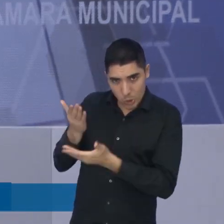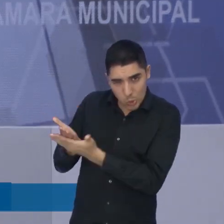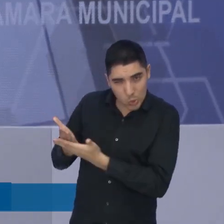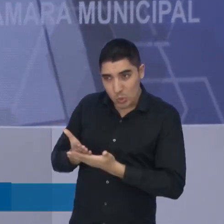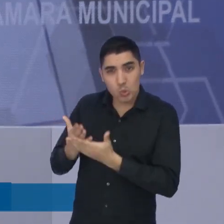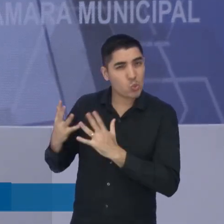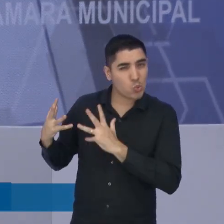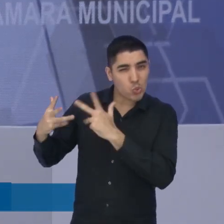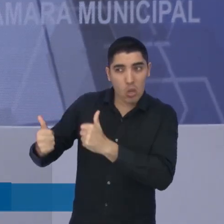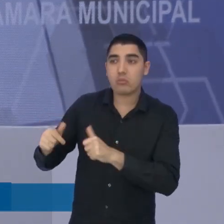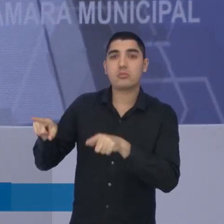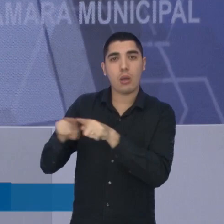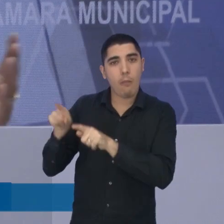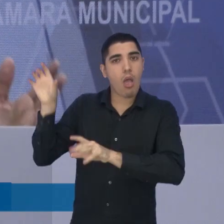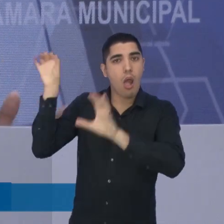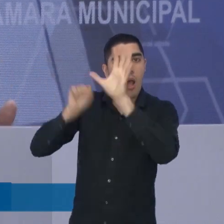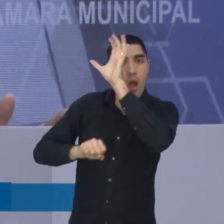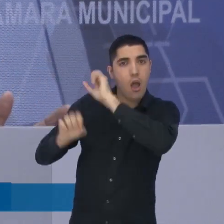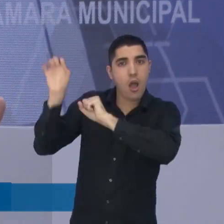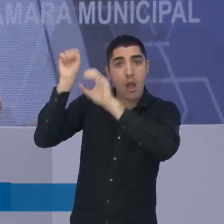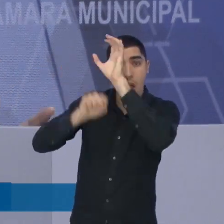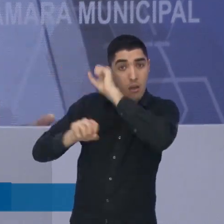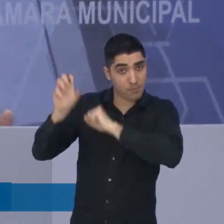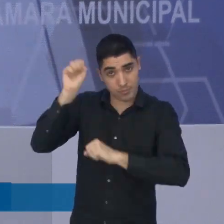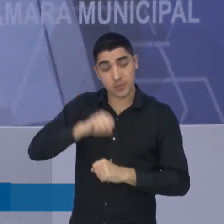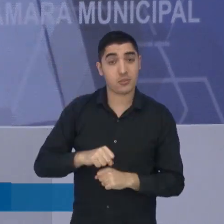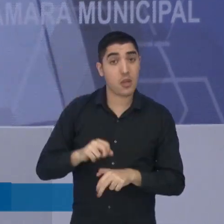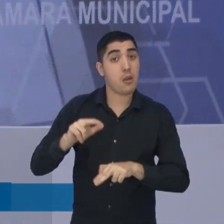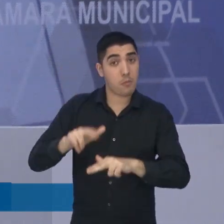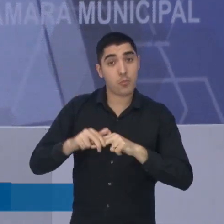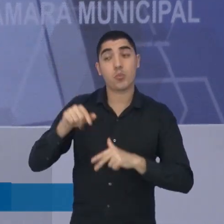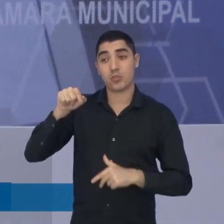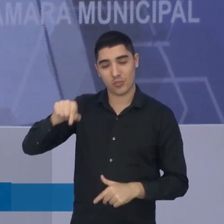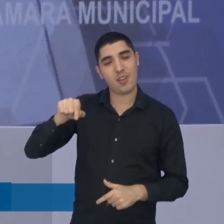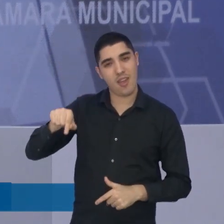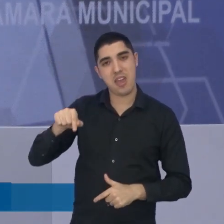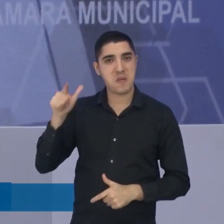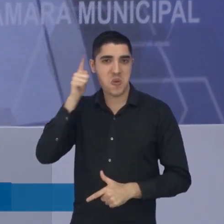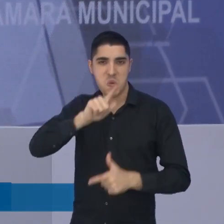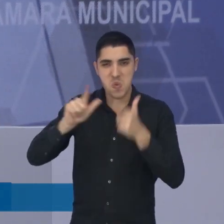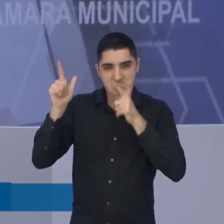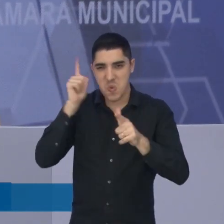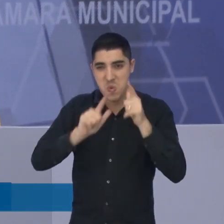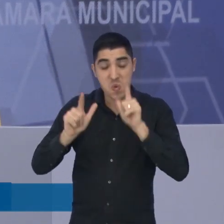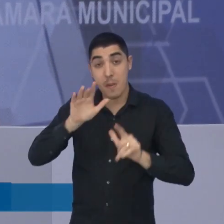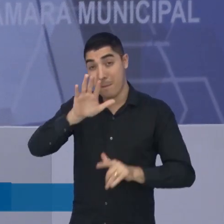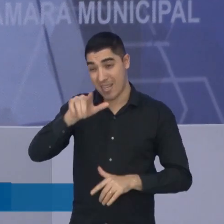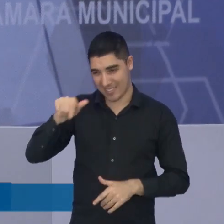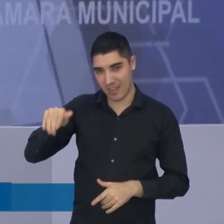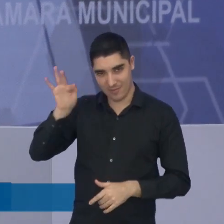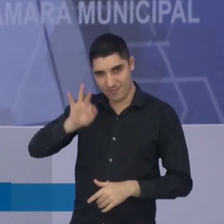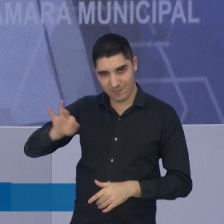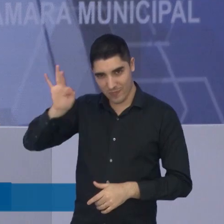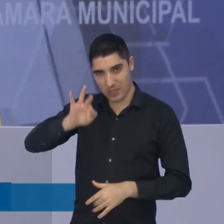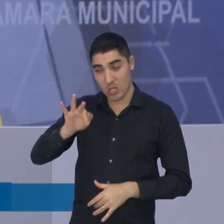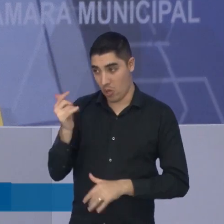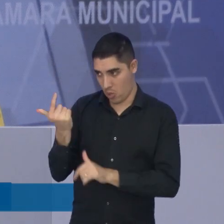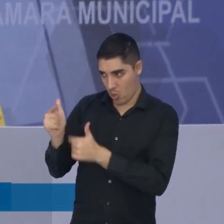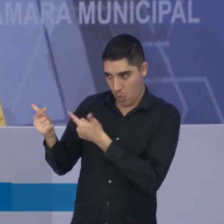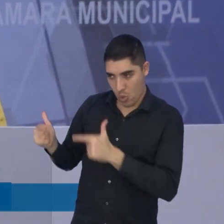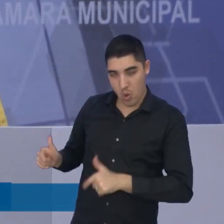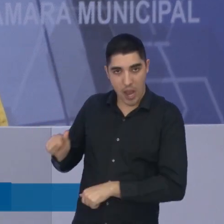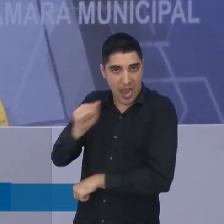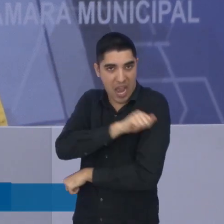aprenderam também isso. Isso pelo lado didático na pós-graduação. Mas na graduação, os alunos também